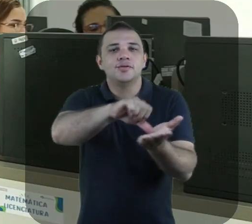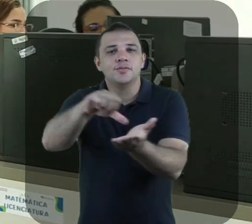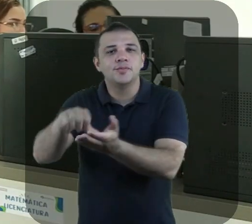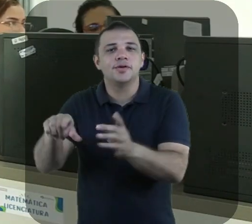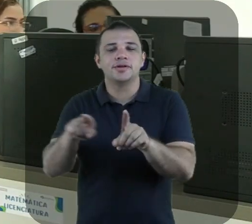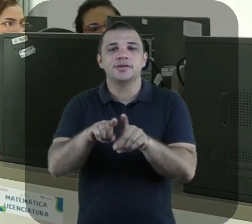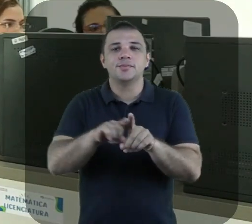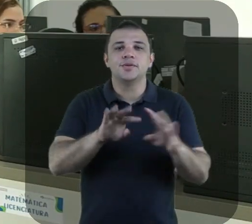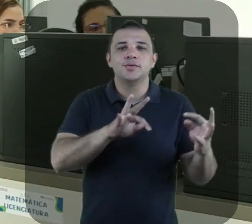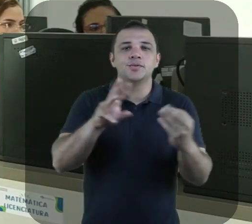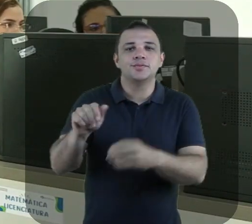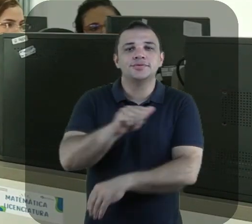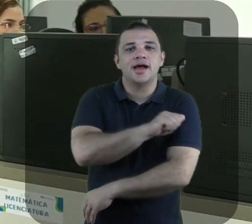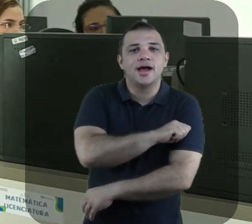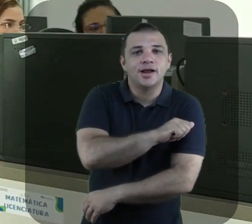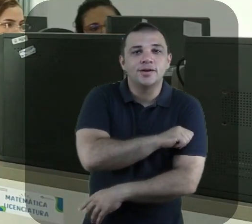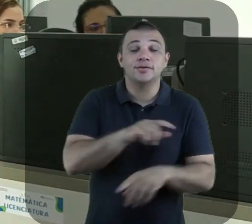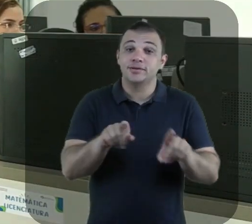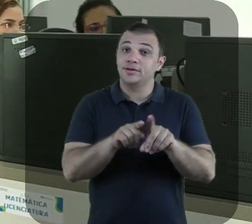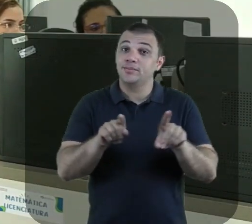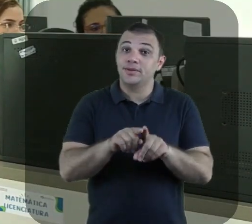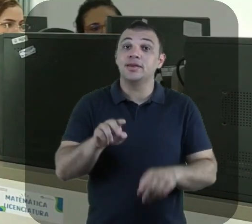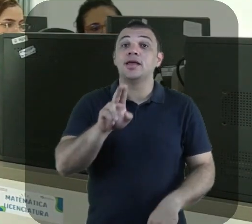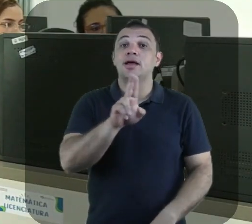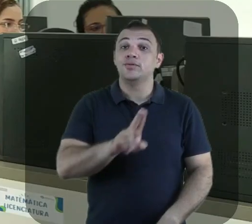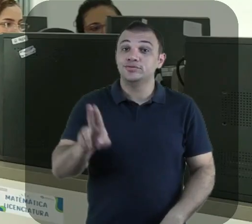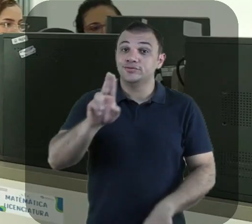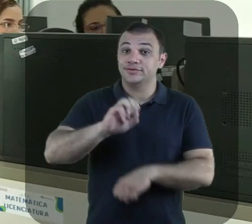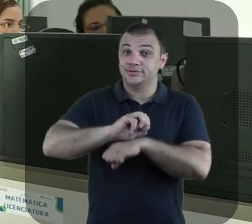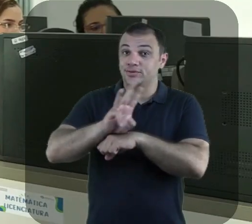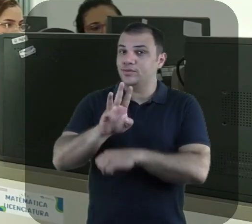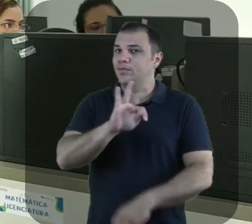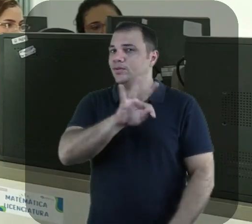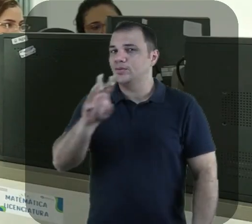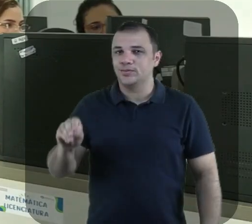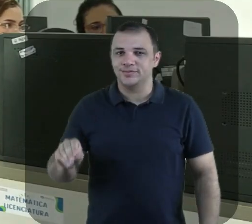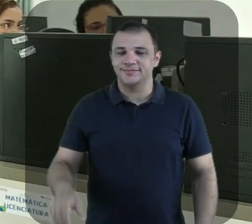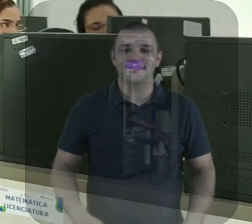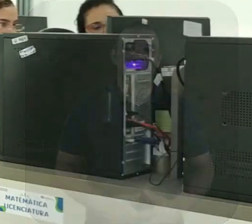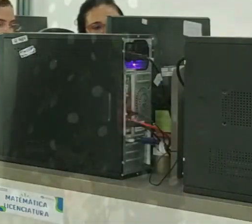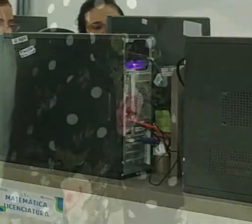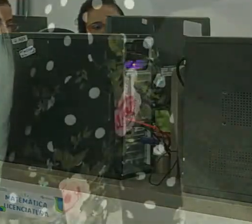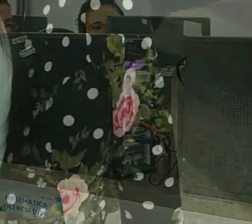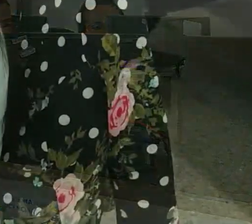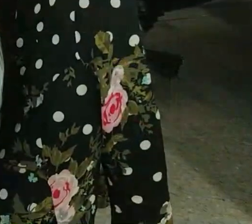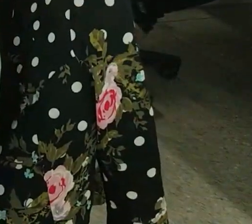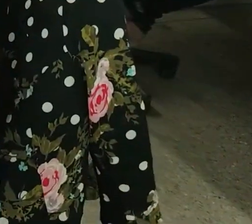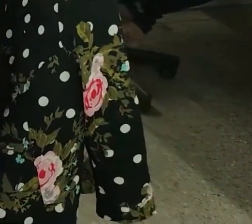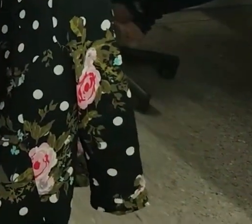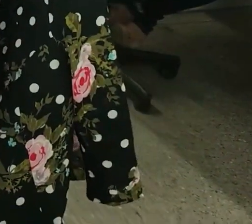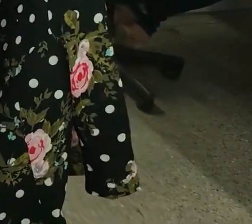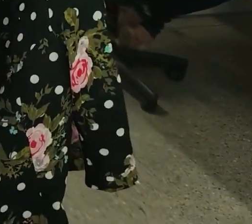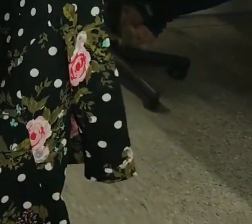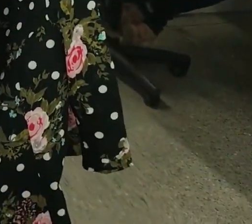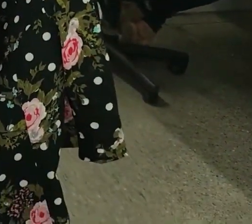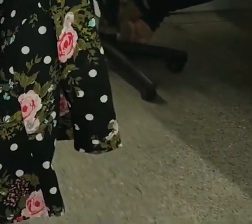coordenadores de polo e todos os nossos alunos e toda a UEMA. E é isso.